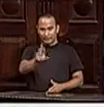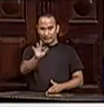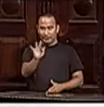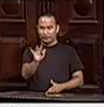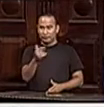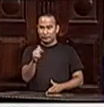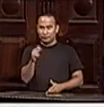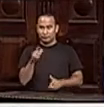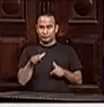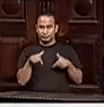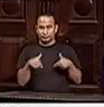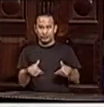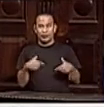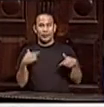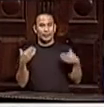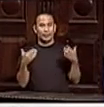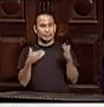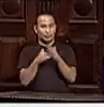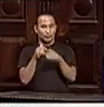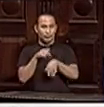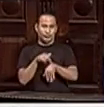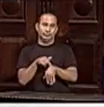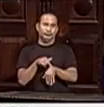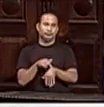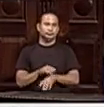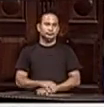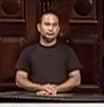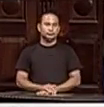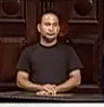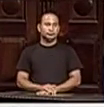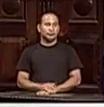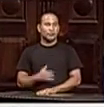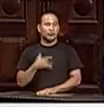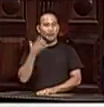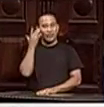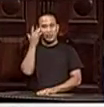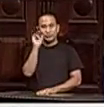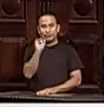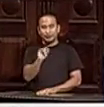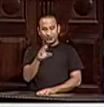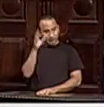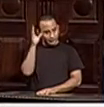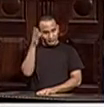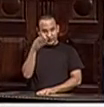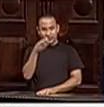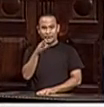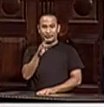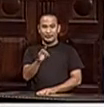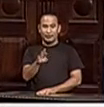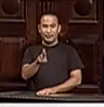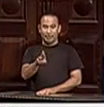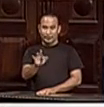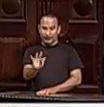até aquele momento, na sexta-feira. Bom, acho que essa decisão do TRF,